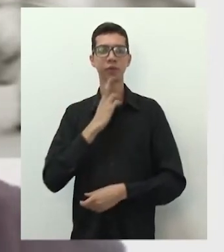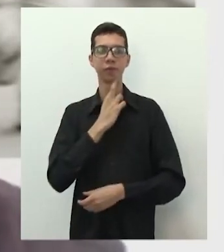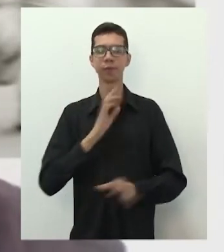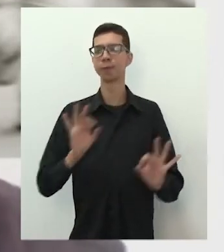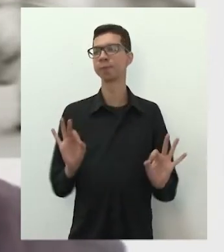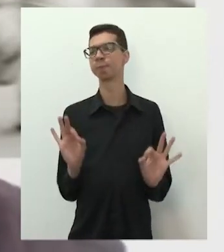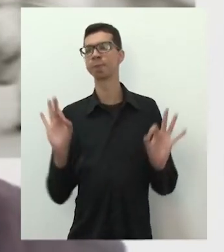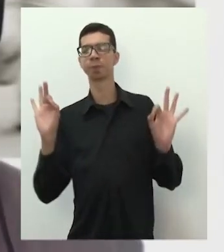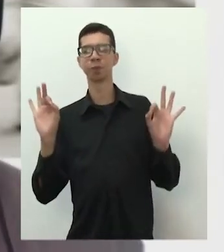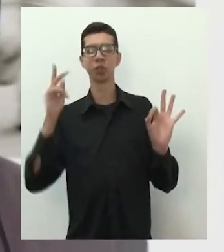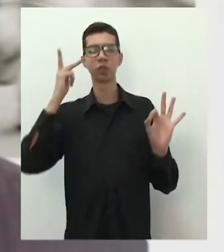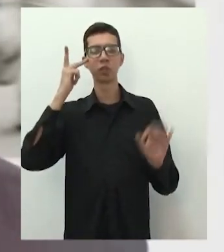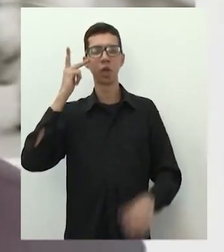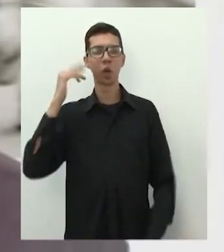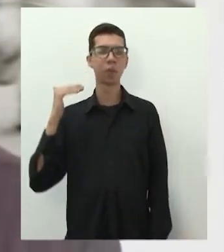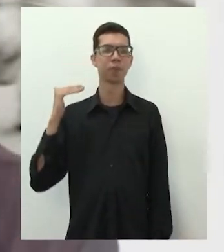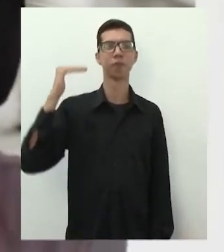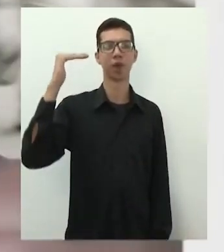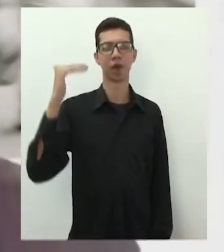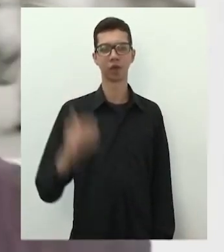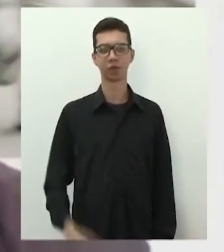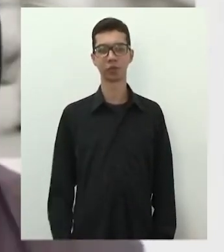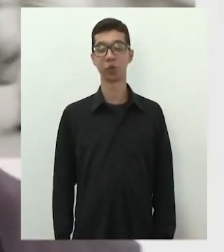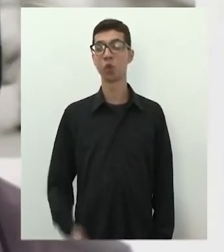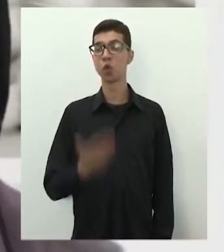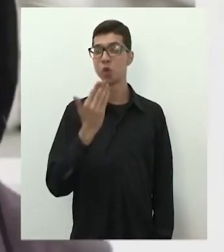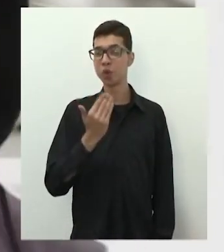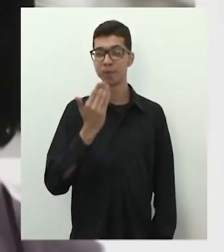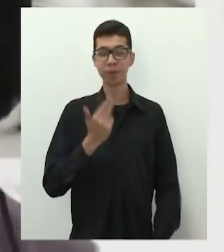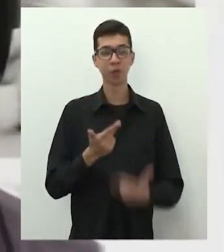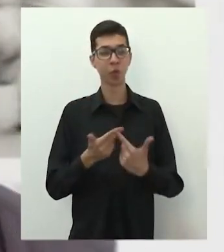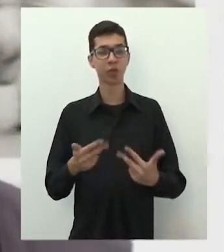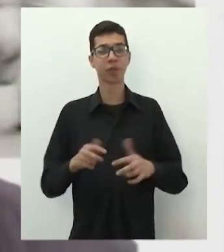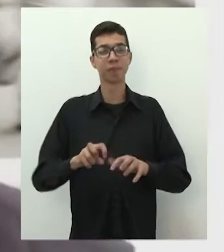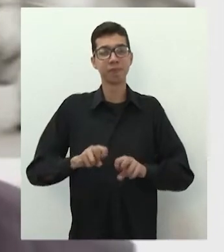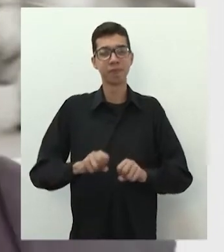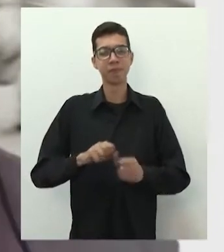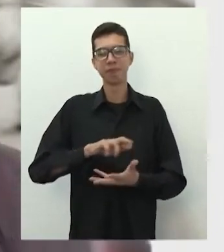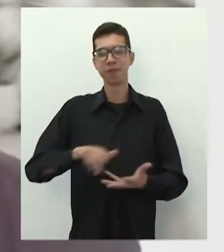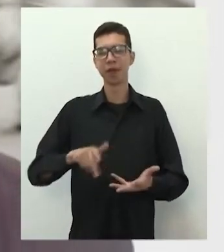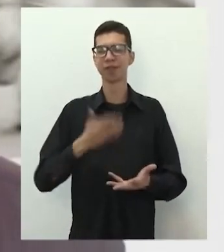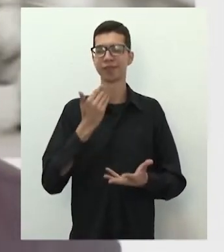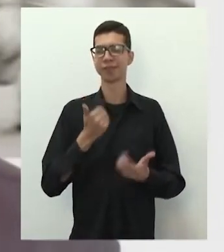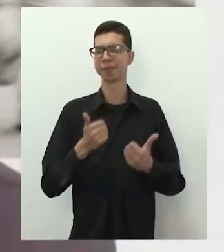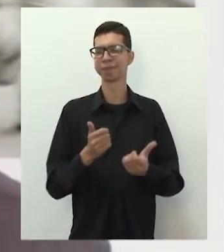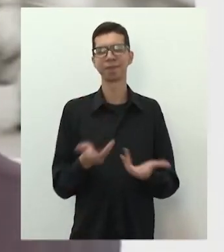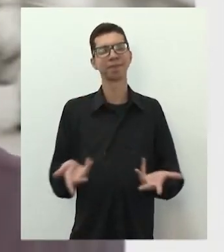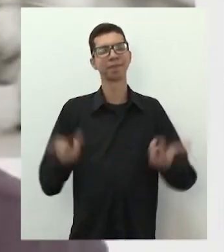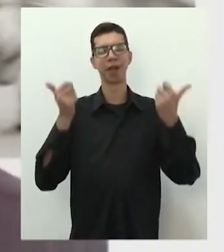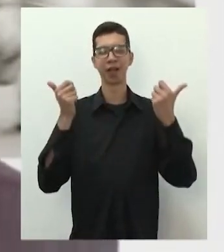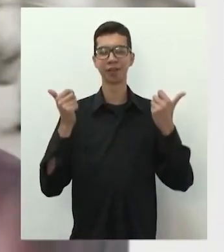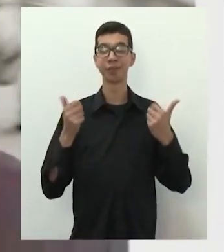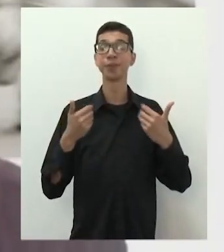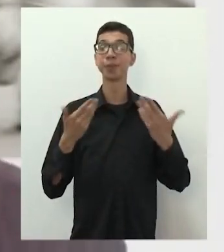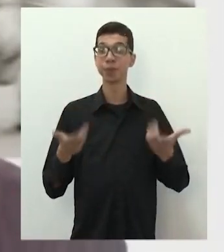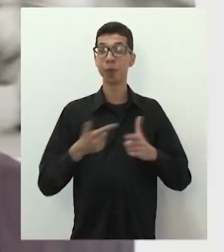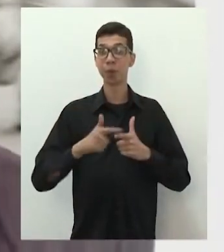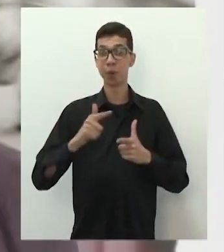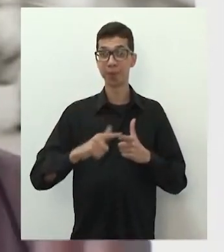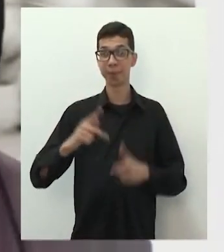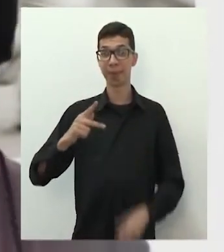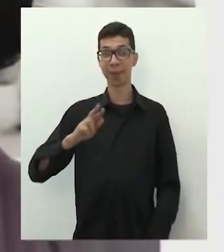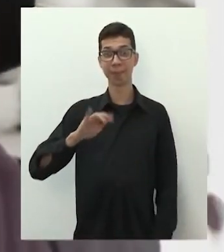noite. Só que ela não aguenta. Depois que ela faz o macarrão com molho de tomate, ela coloca na mesa e ela não aguenta. Ela pega o